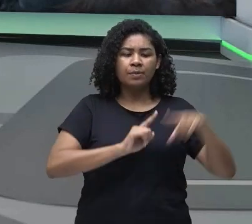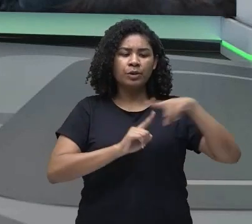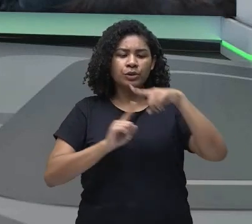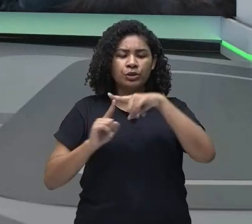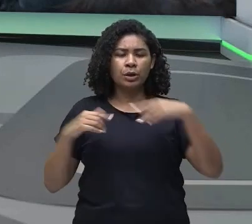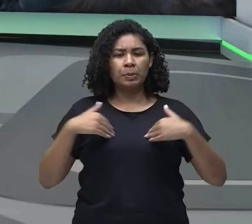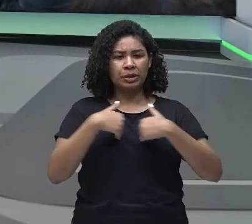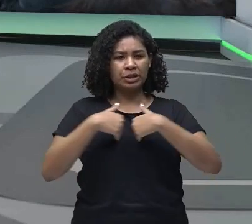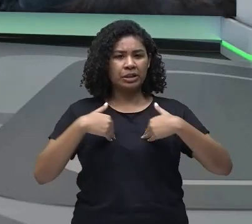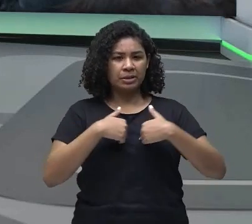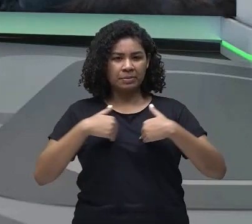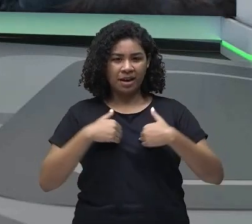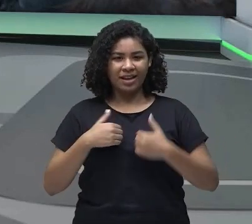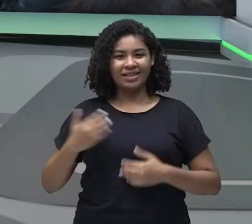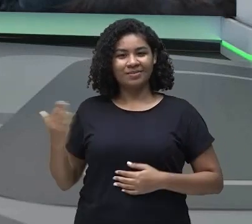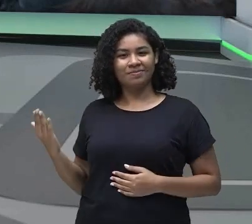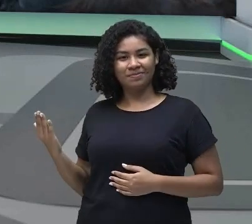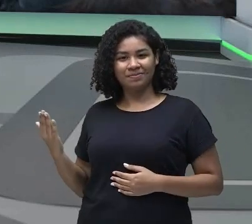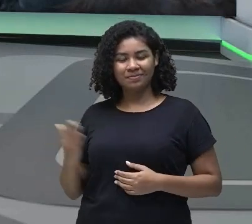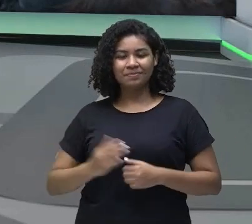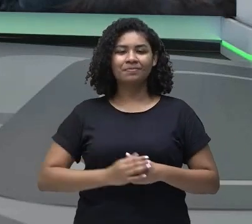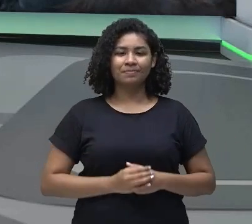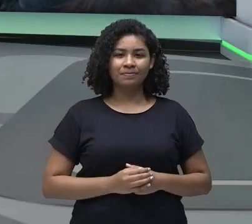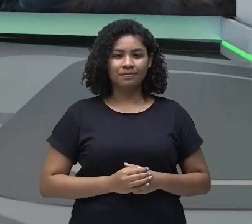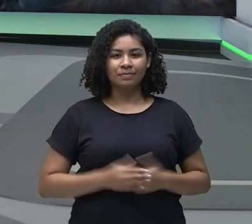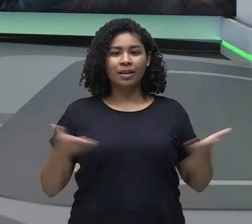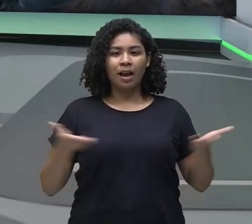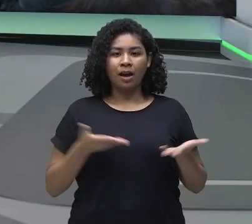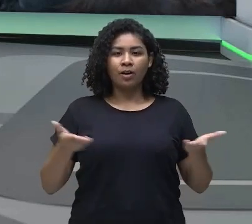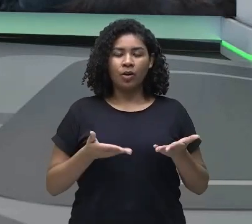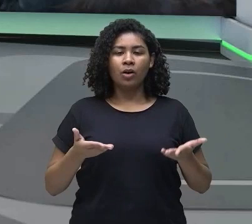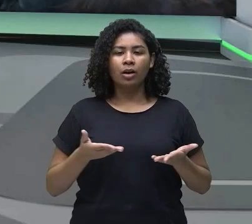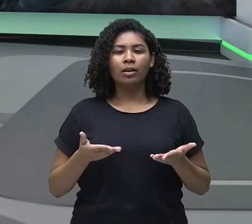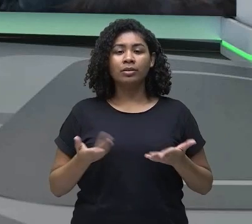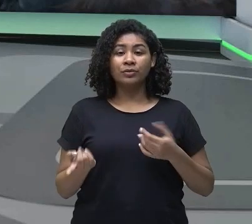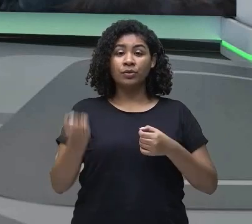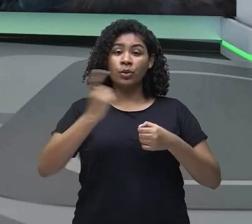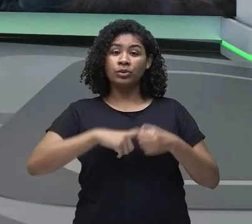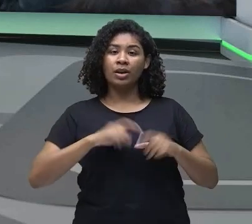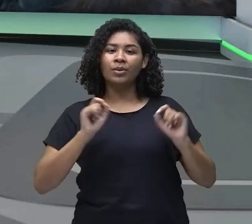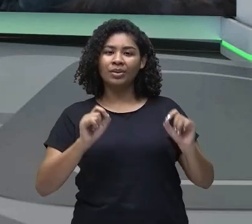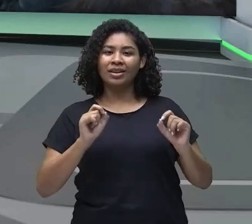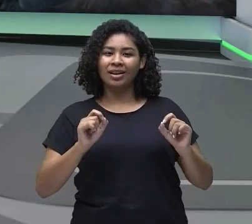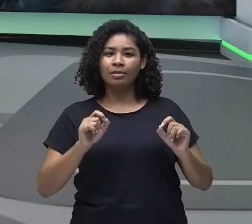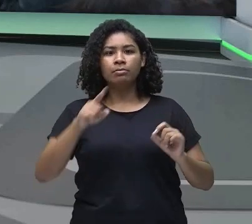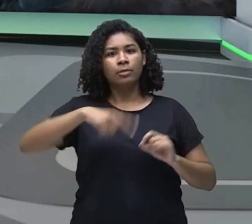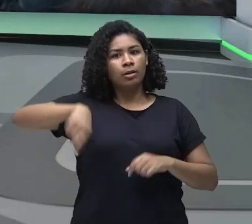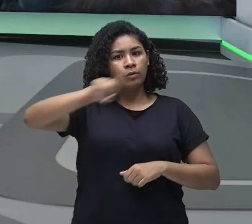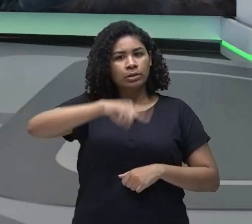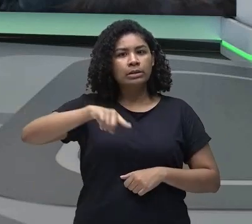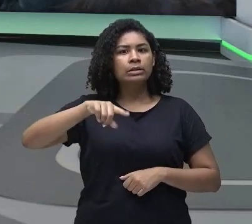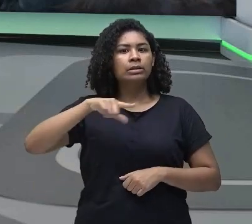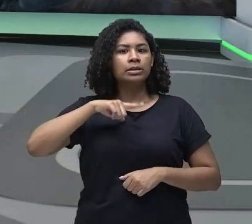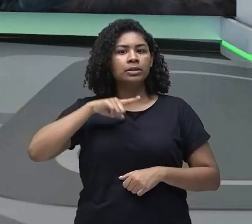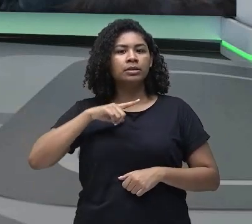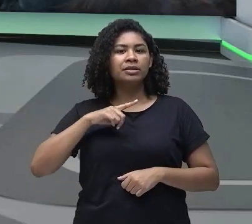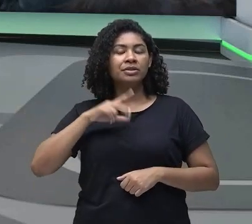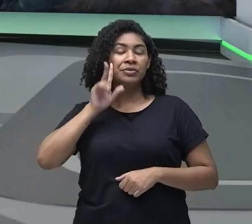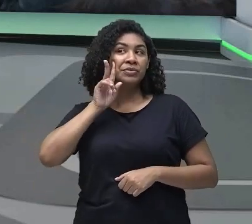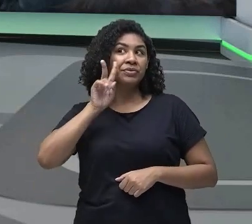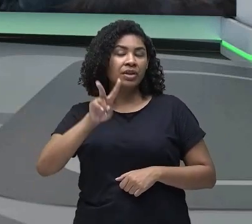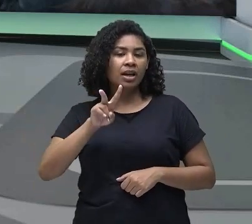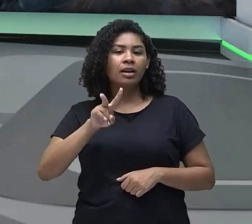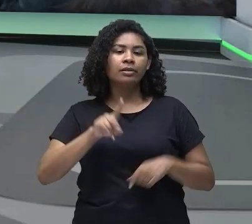animais heterótrofos e autótrofos. Nós vamos agora voltar para vocês reverem essa